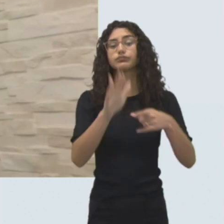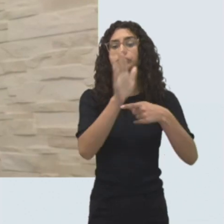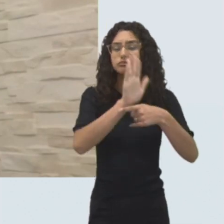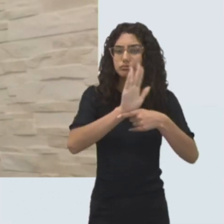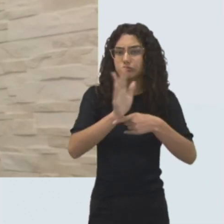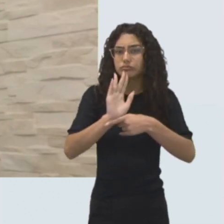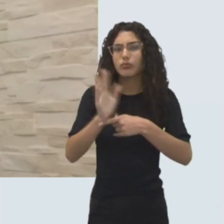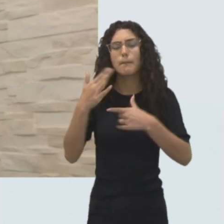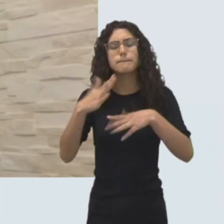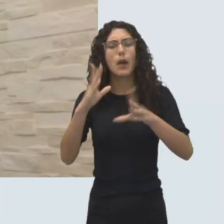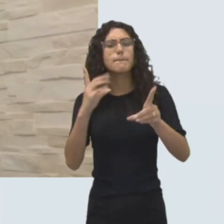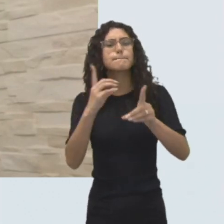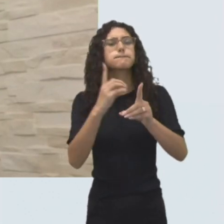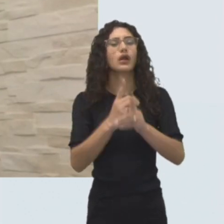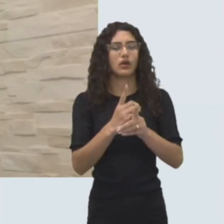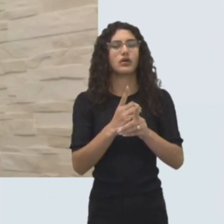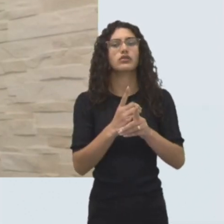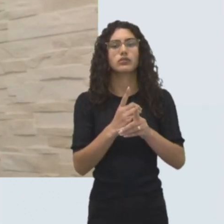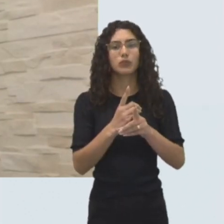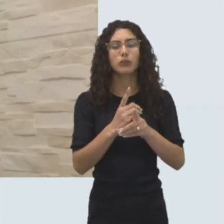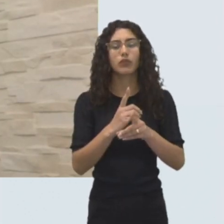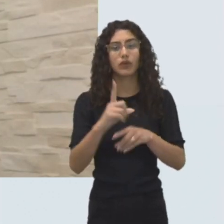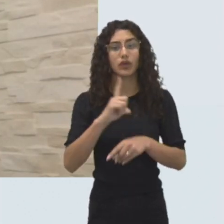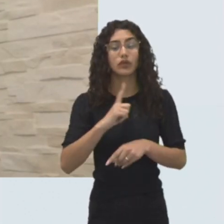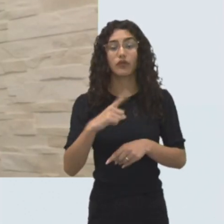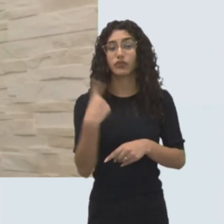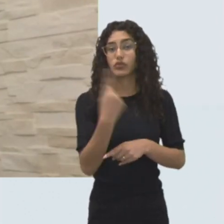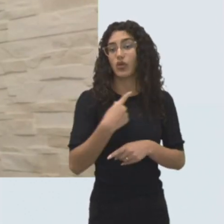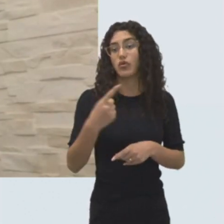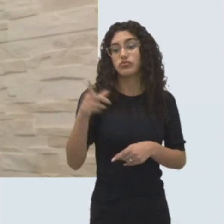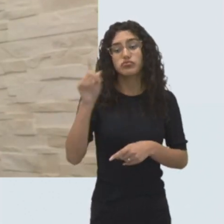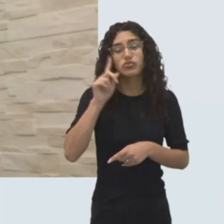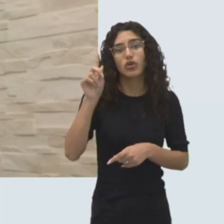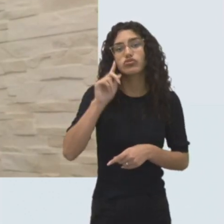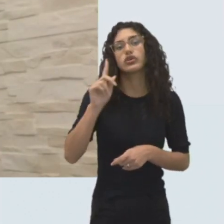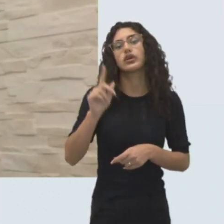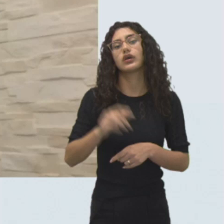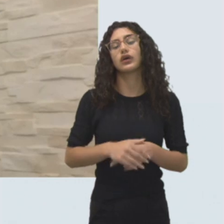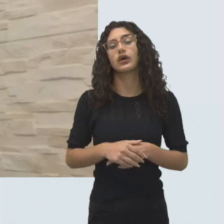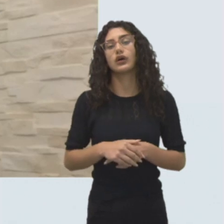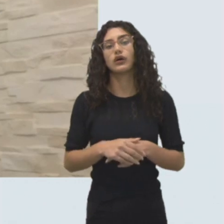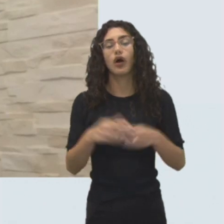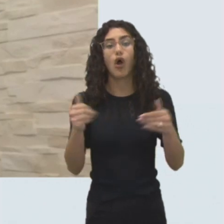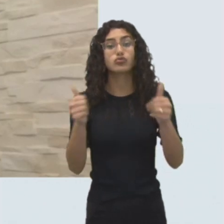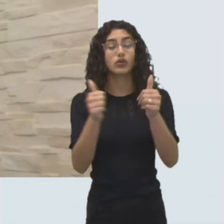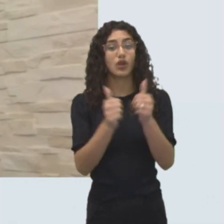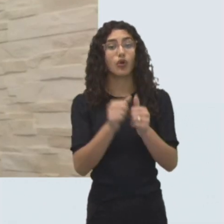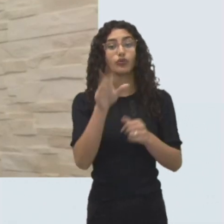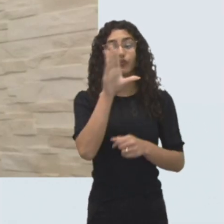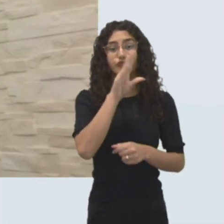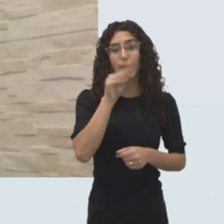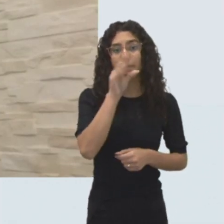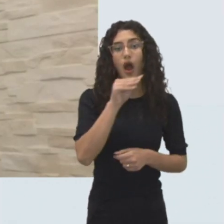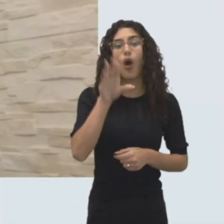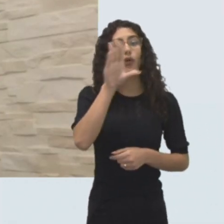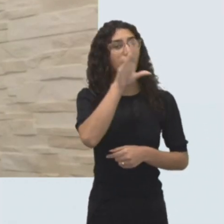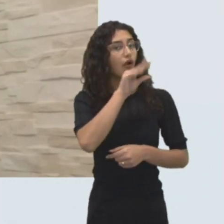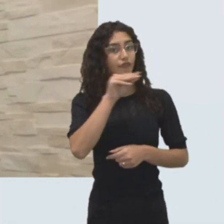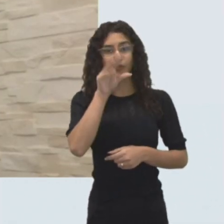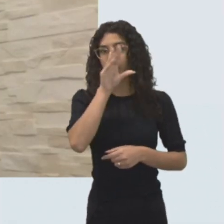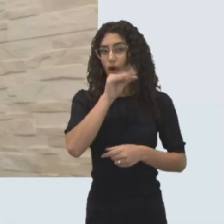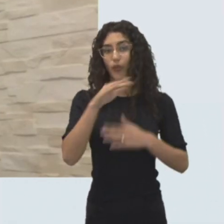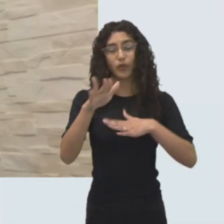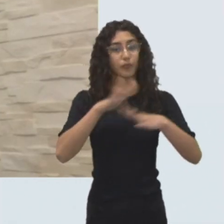mais próximos aí à nossa realidade, o nosso tempo, com a junção do verbal, não verbal e o